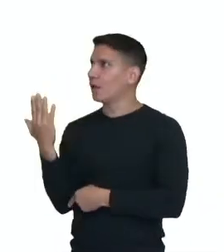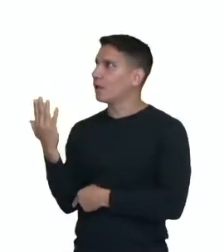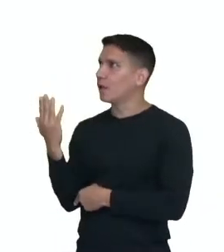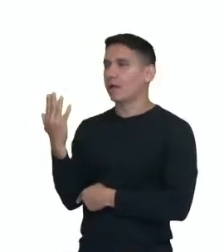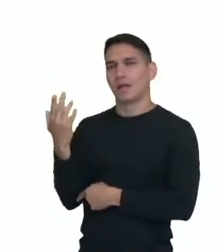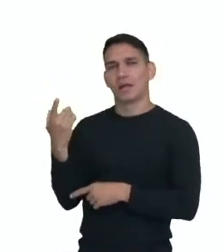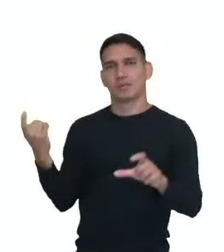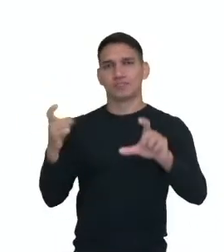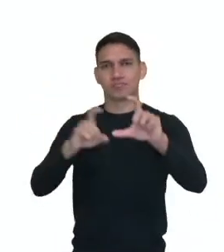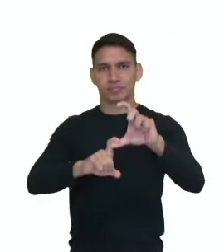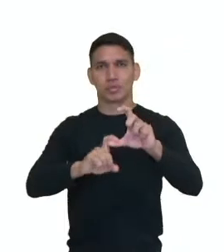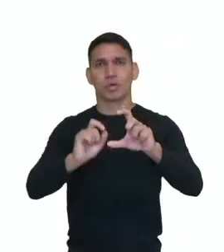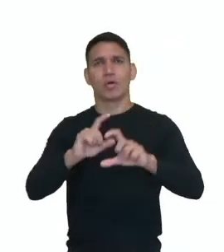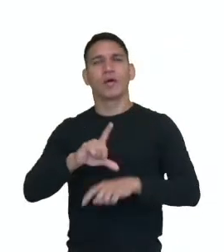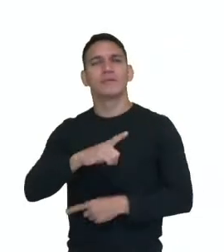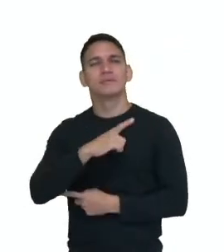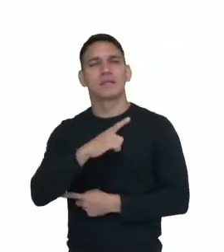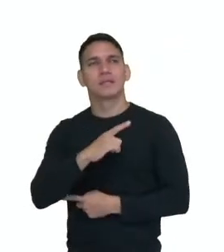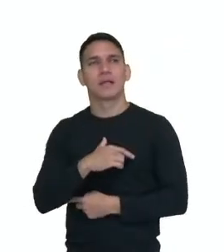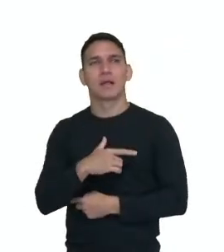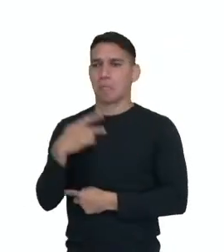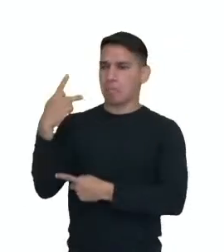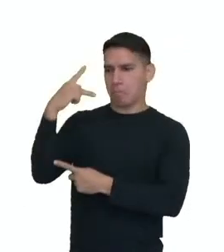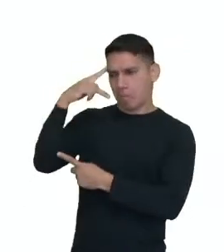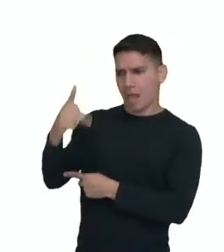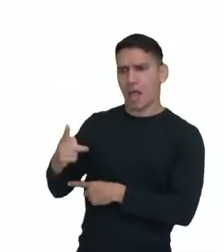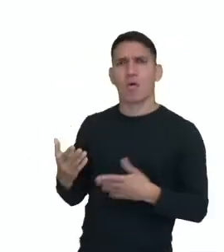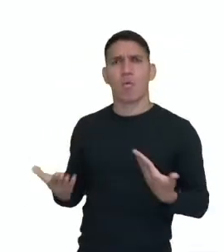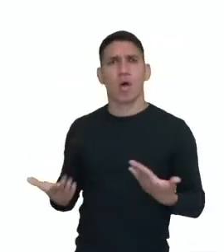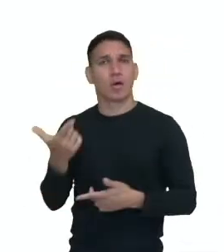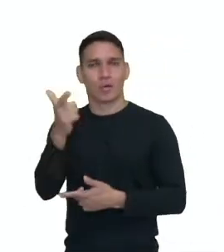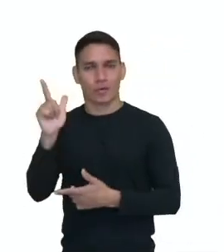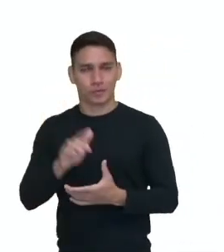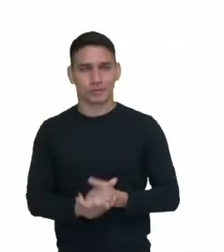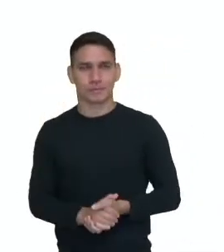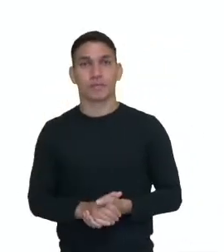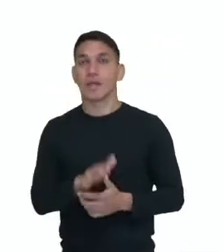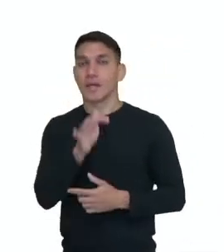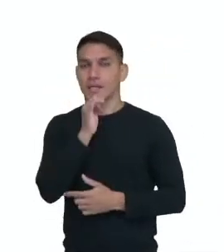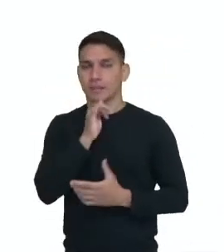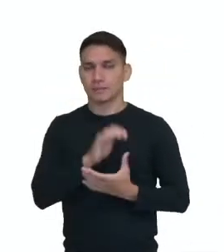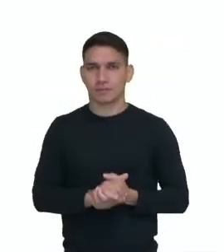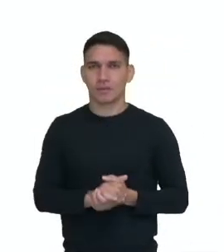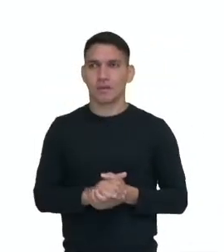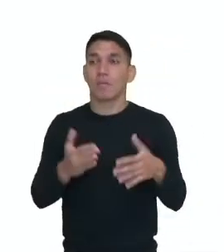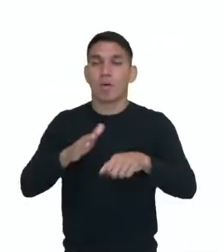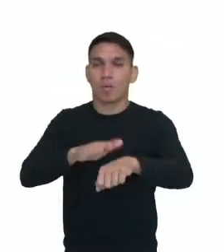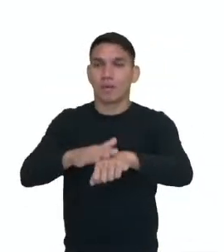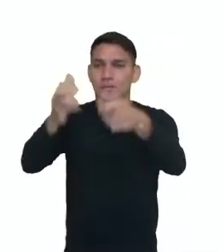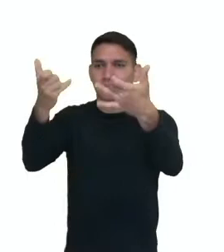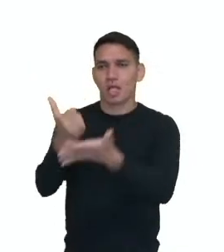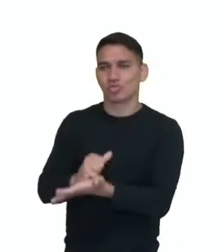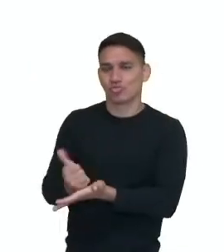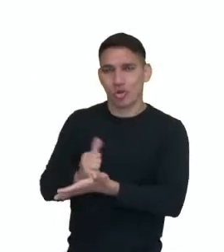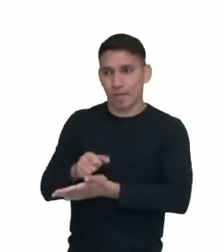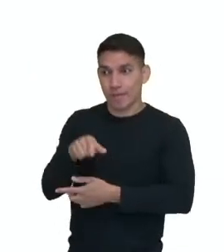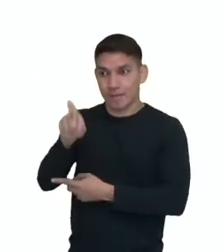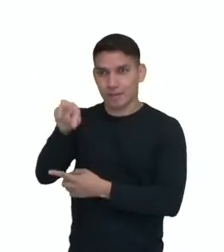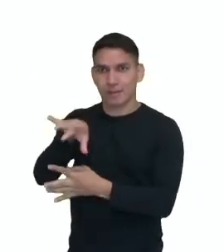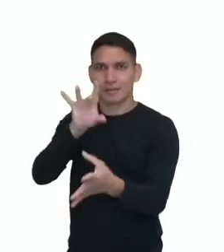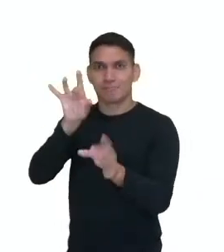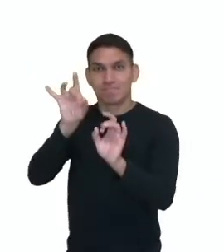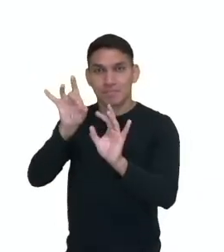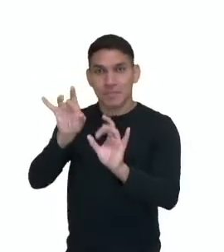para, quando e outras. Um exemplo, quando se fala de jogos, ele é um especialista. Temos o quando, que é a